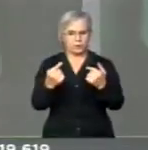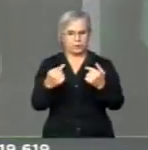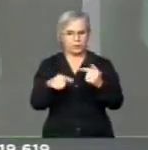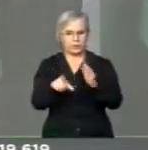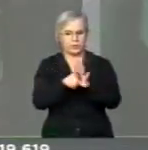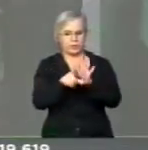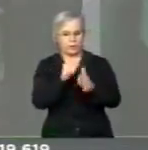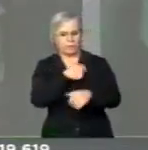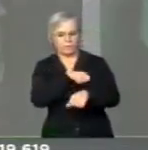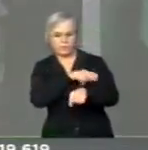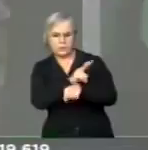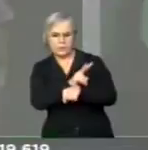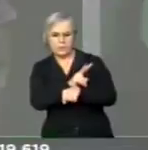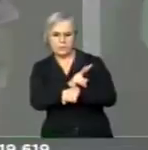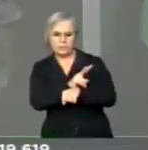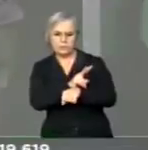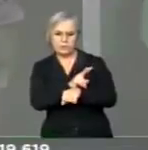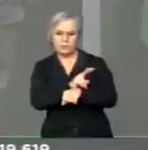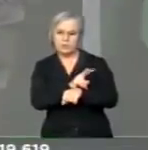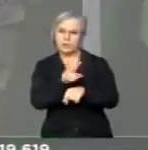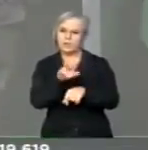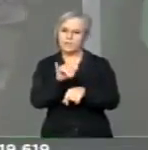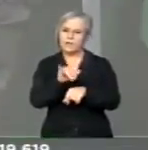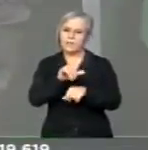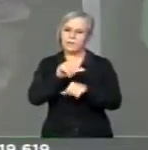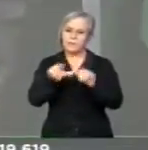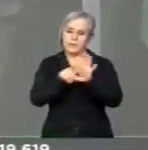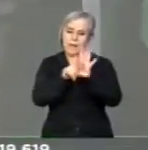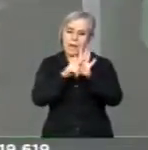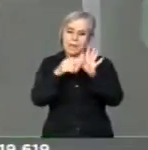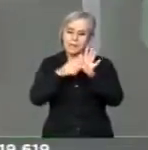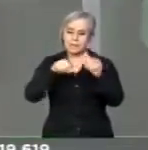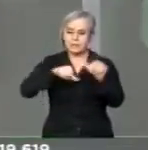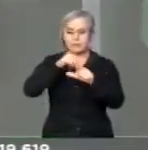fiscalizações e acabam por fragilizar a lei da...